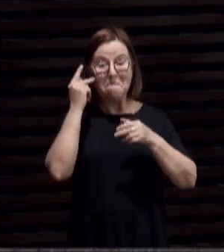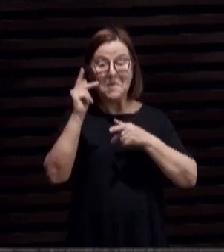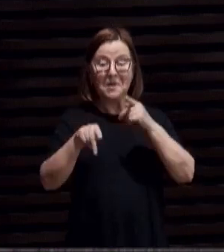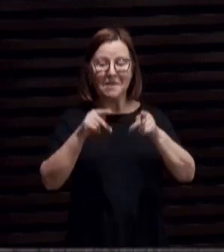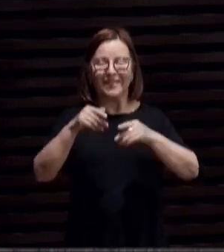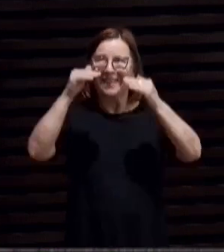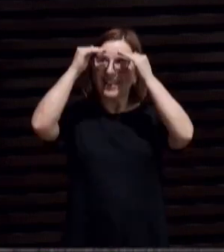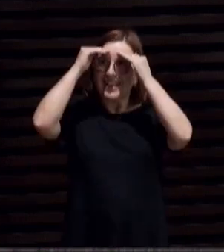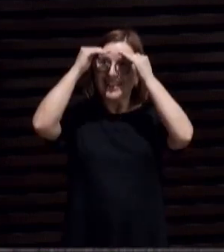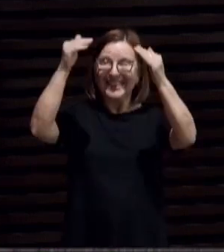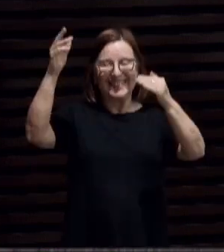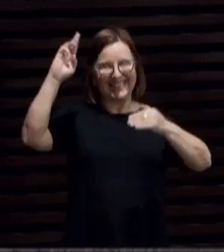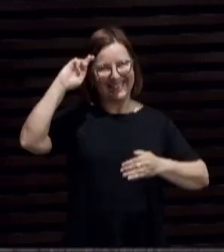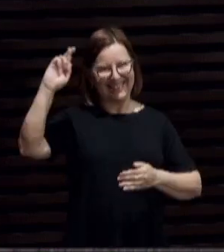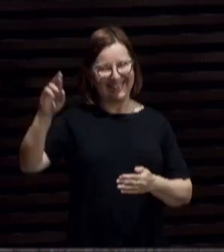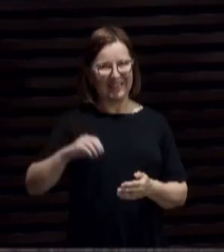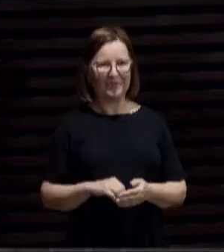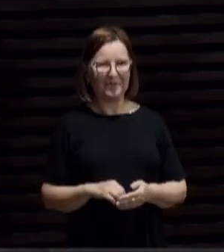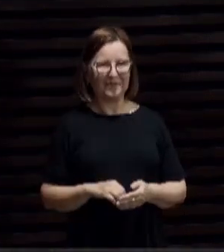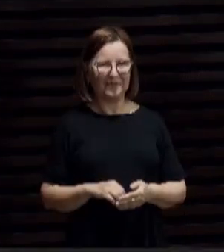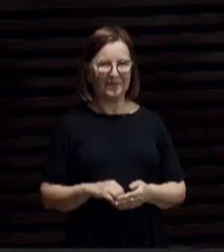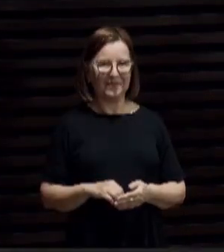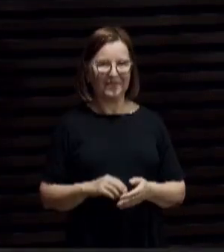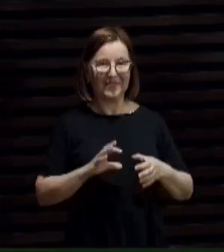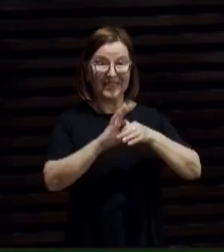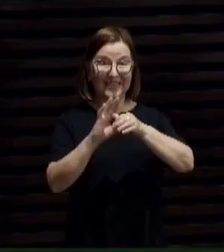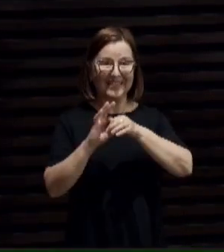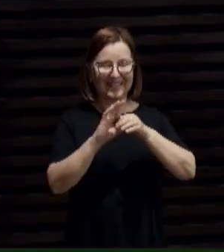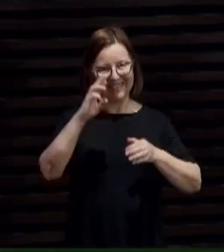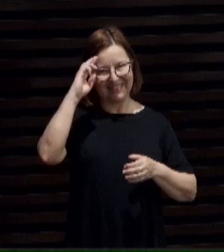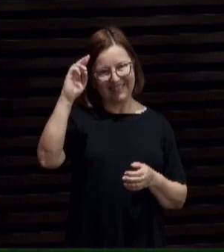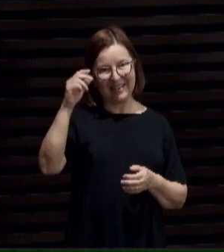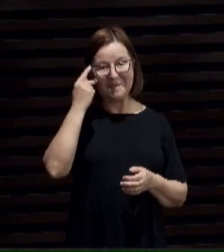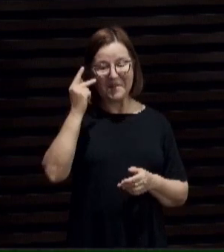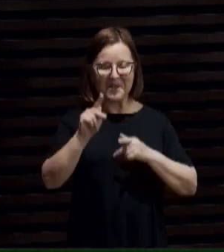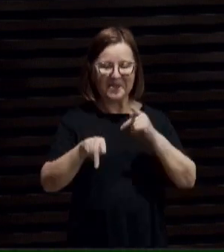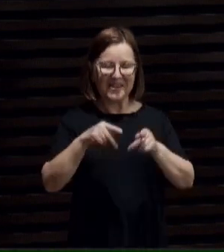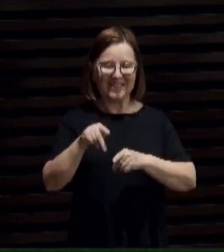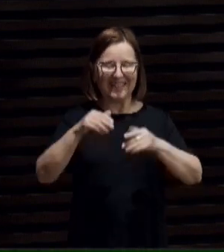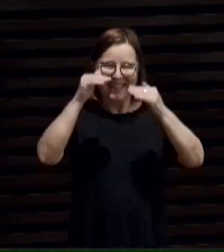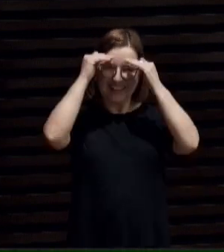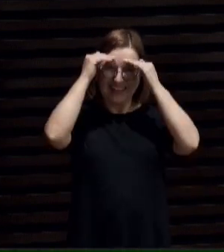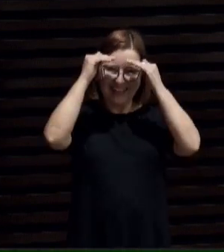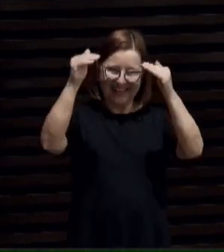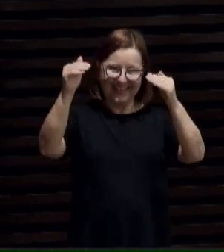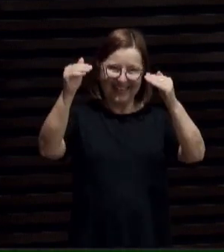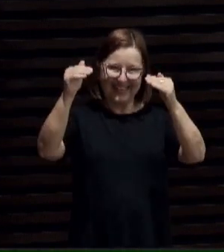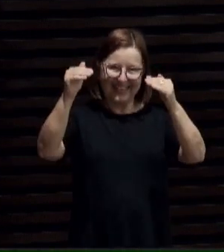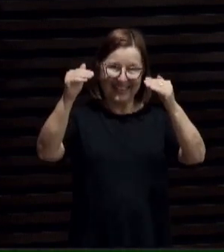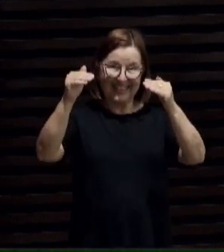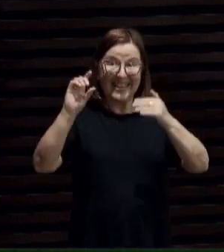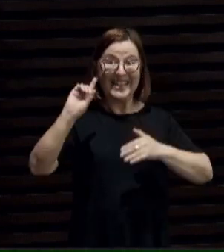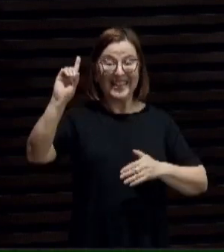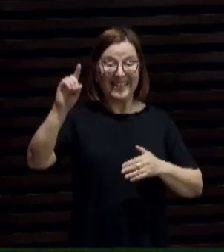verso 14 do Salmo, a intimidade do Senhor é para os que o temem, aos quais ele